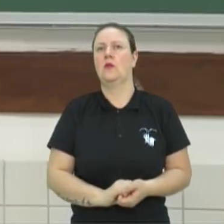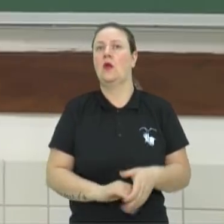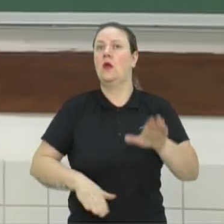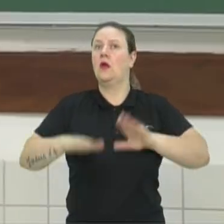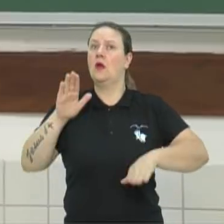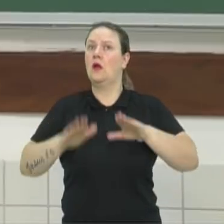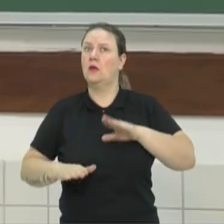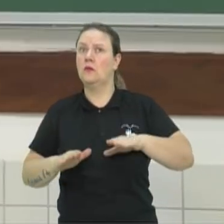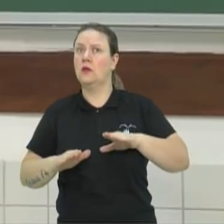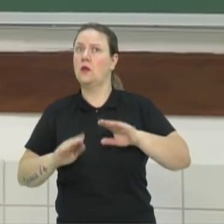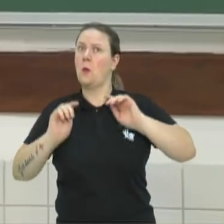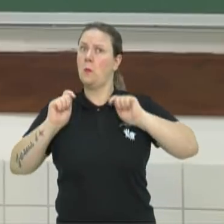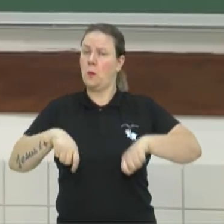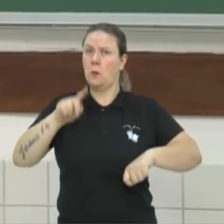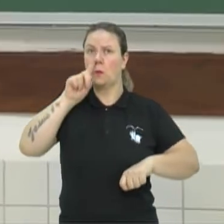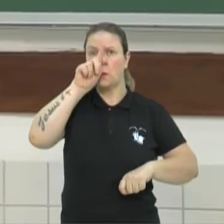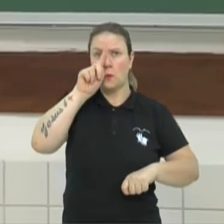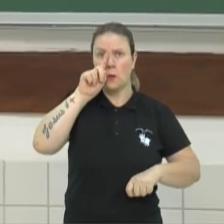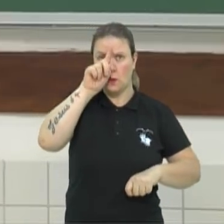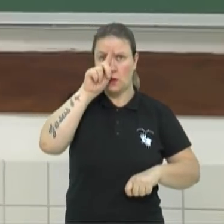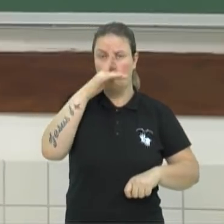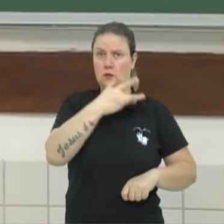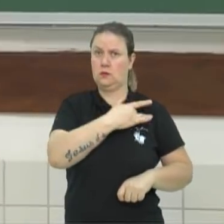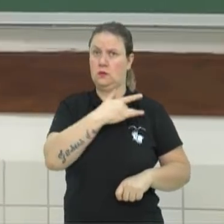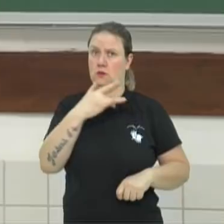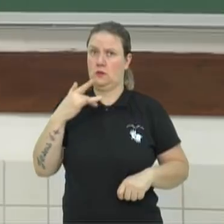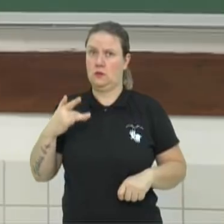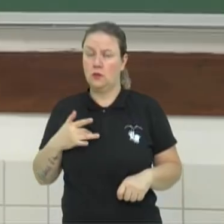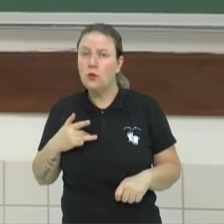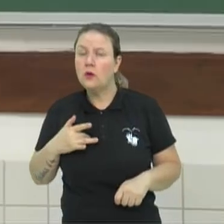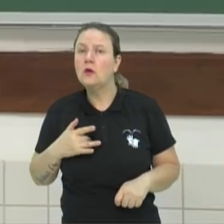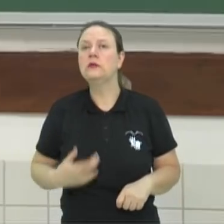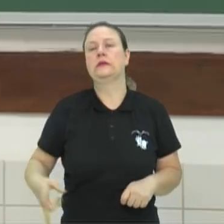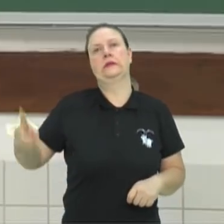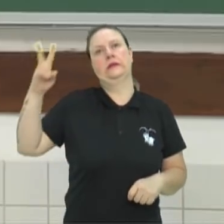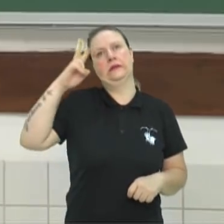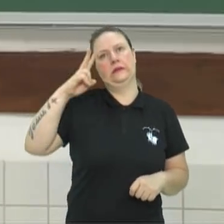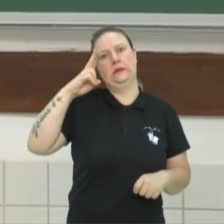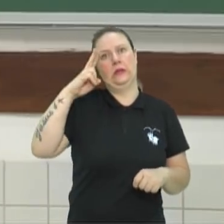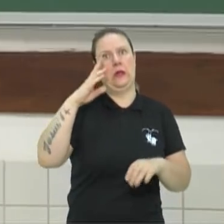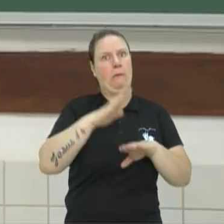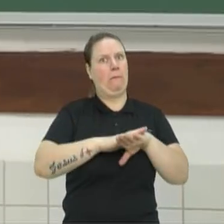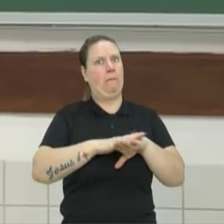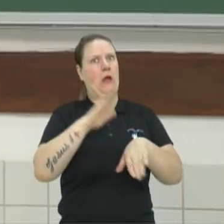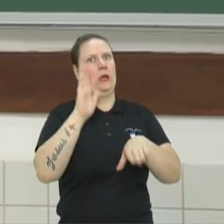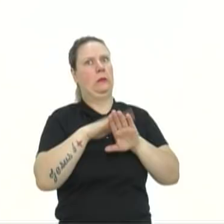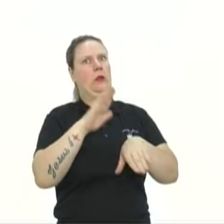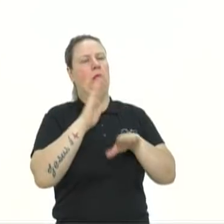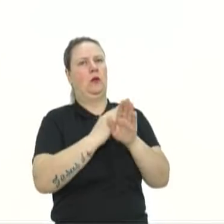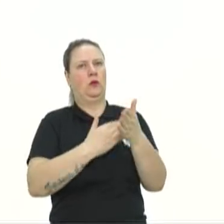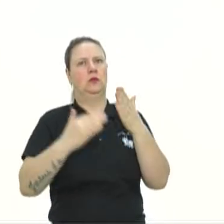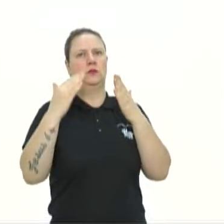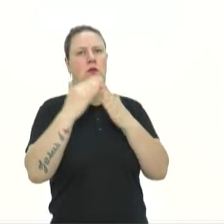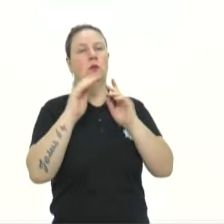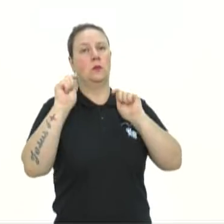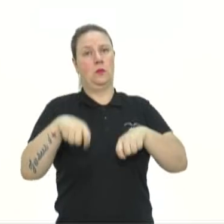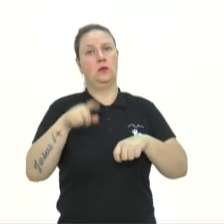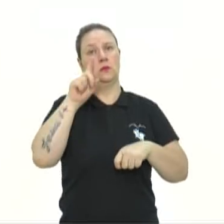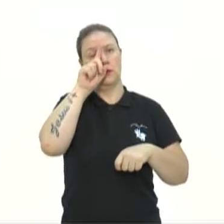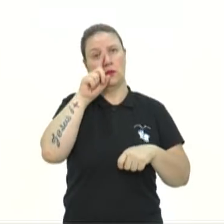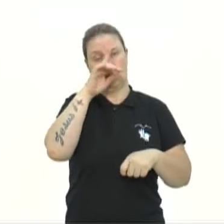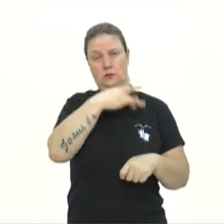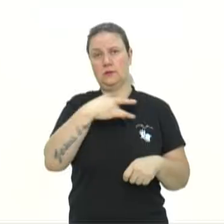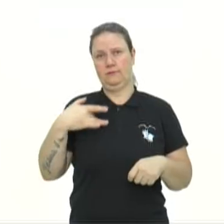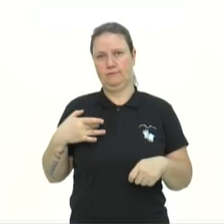não está fazendo mal à sua saúde? Lembre-se que o excesso de sal é sempre prejudicial. Vamos iniciar.